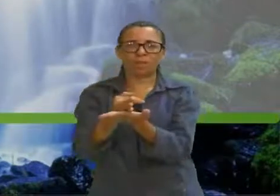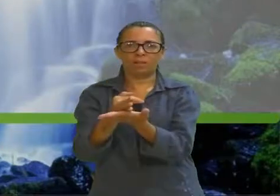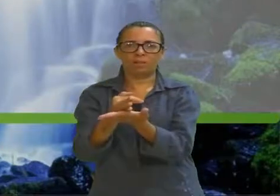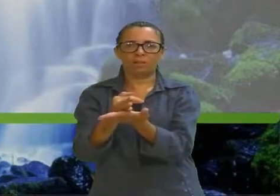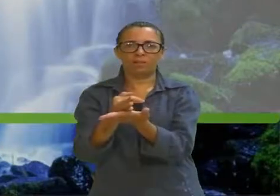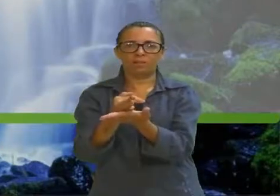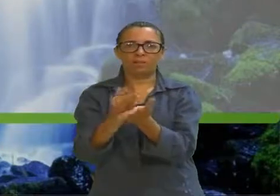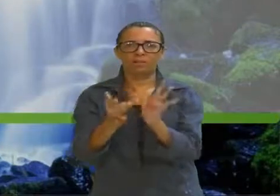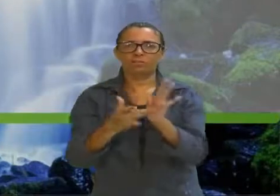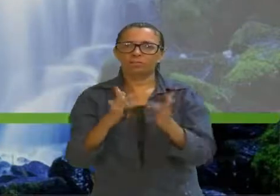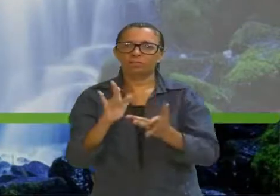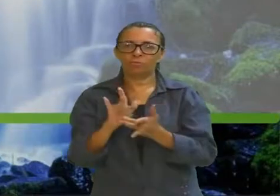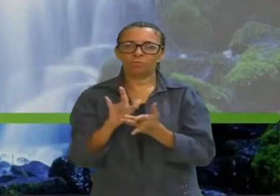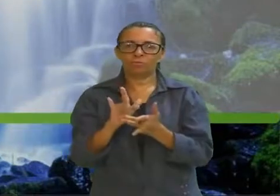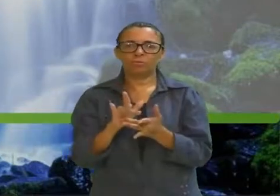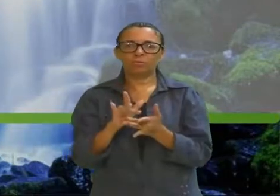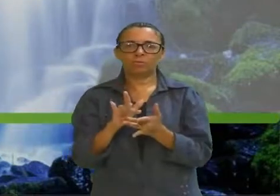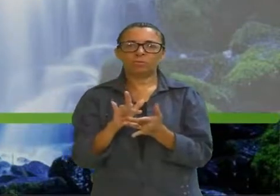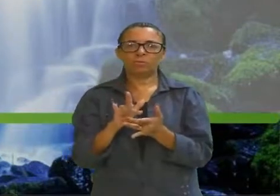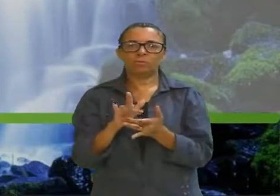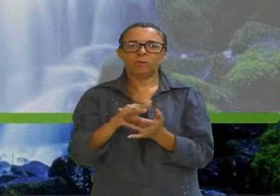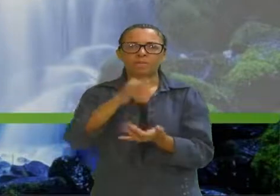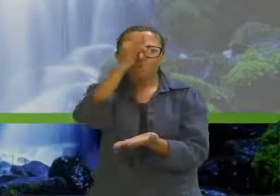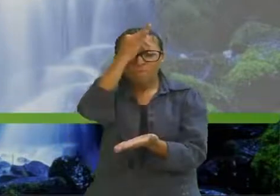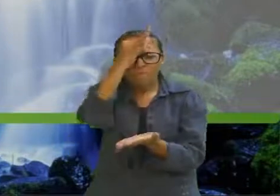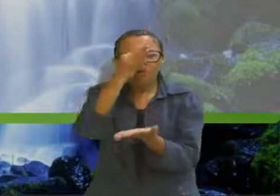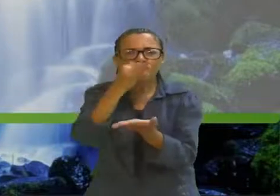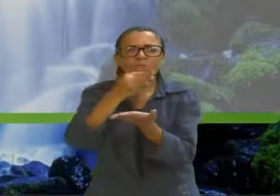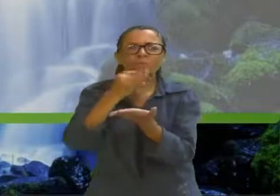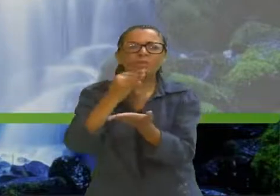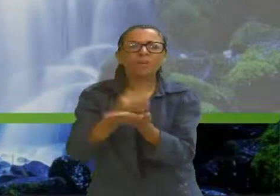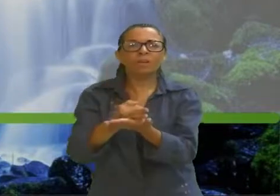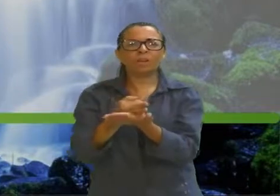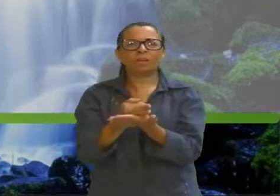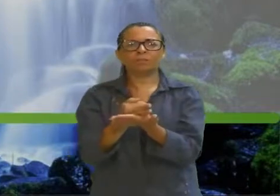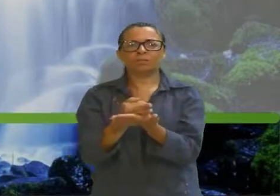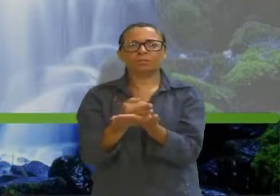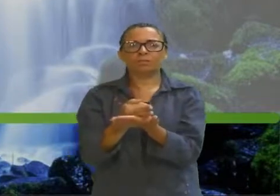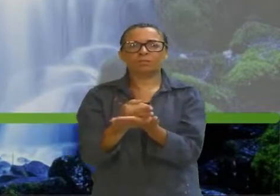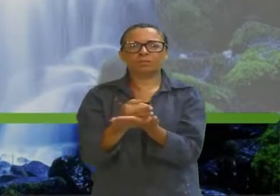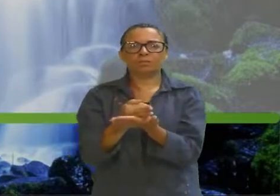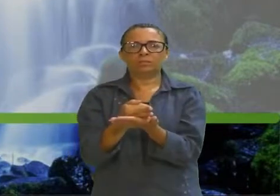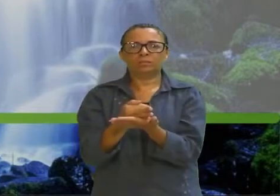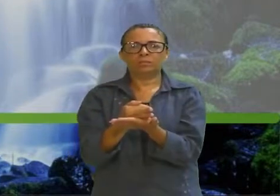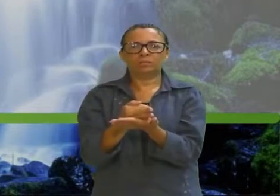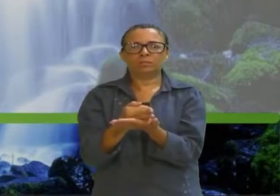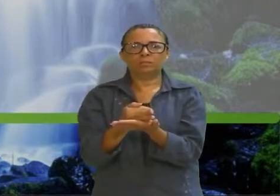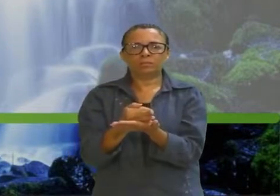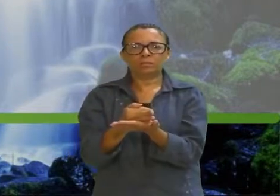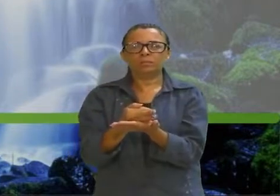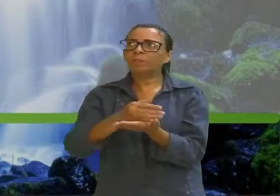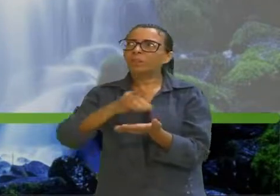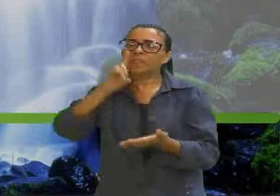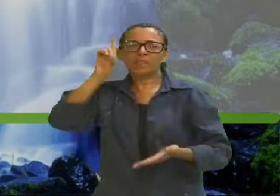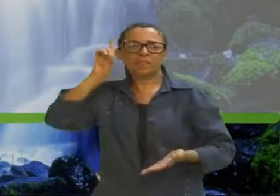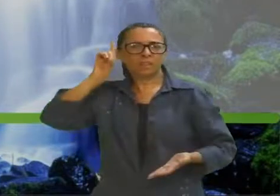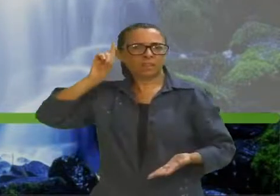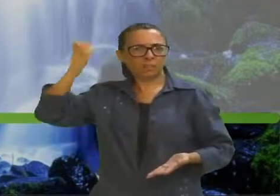é para nós obedecermos e é algo positivo para nossas vidas. Amém?